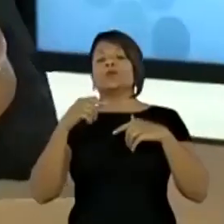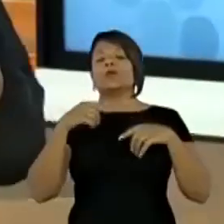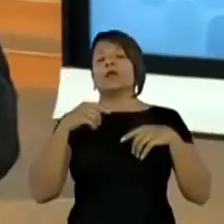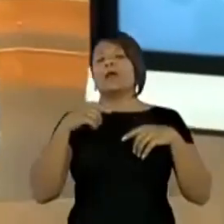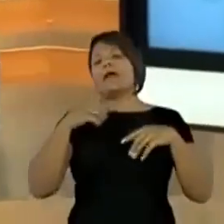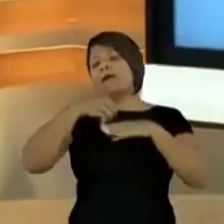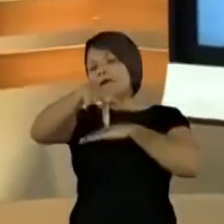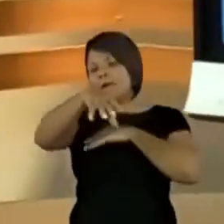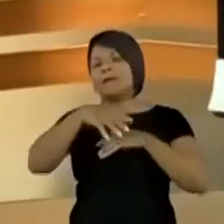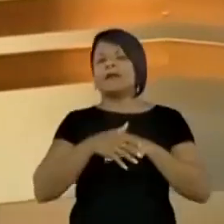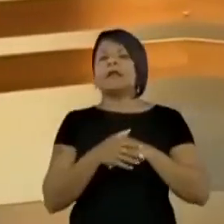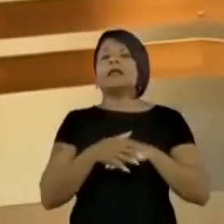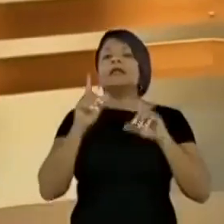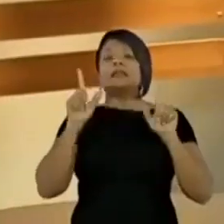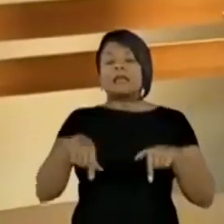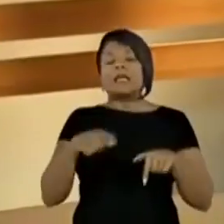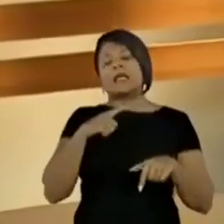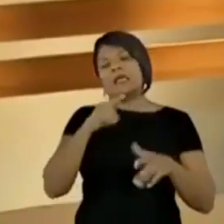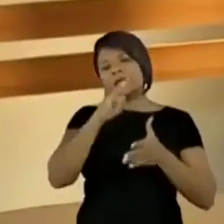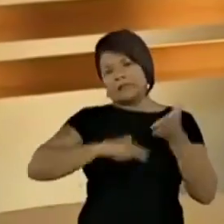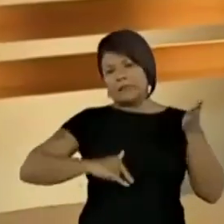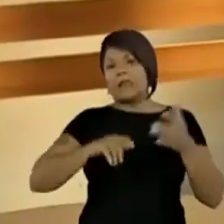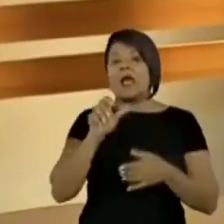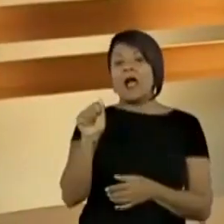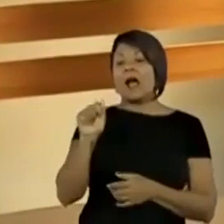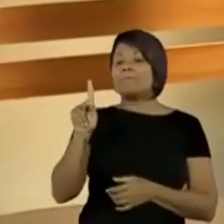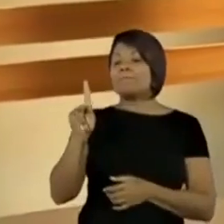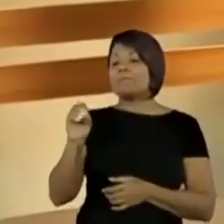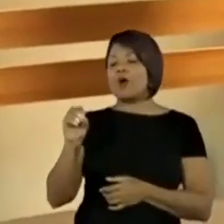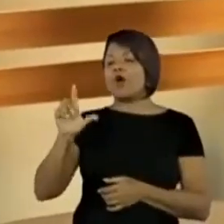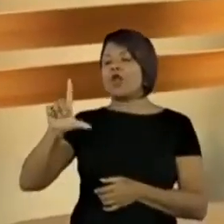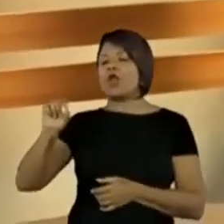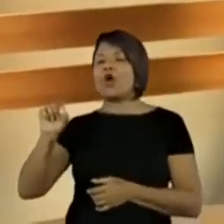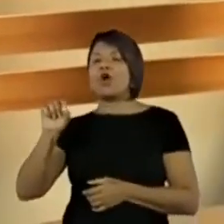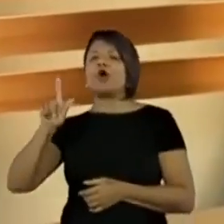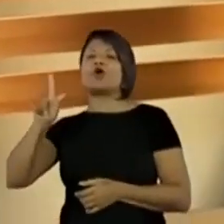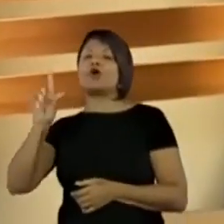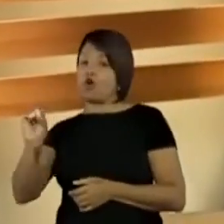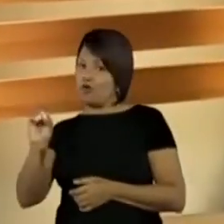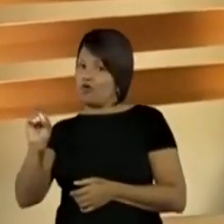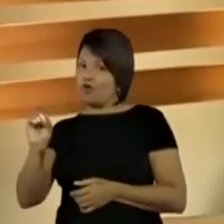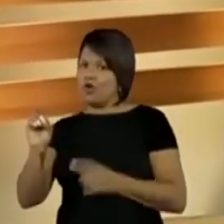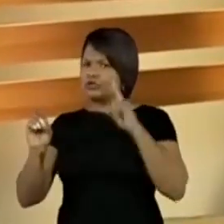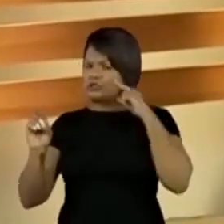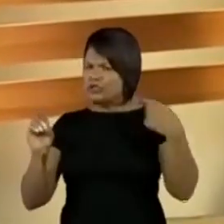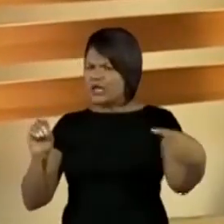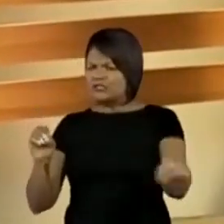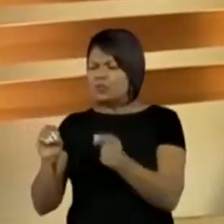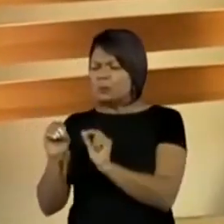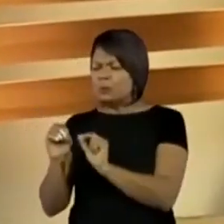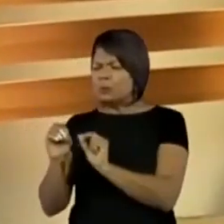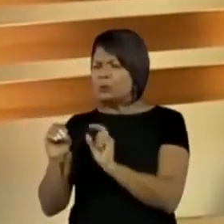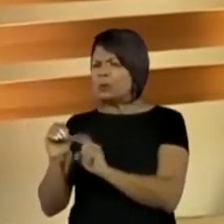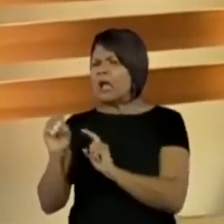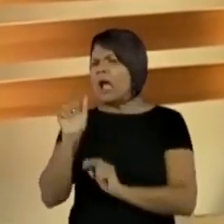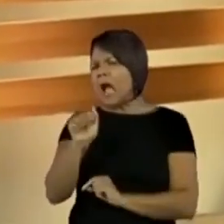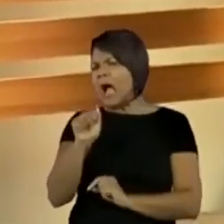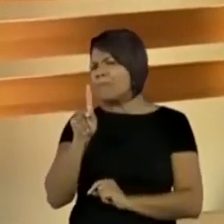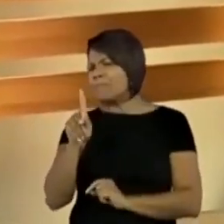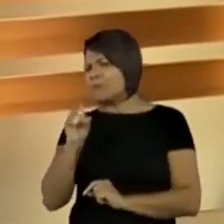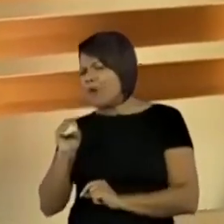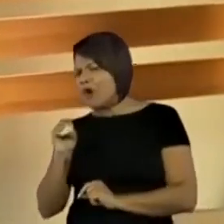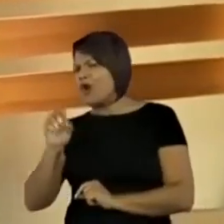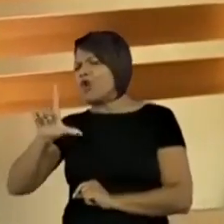chama um apólogo. O que quer dizer um apólogo? Essa palavra que nós não usamos muito no dia a dia, mas ele deu esse nome, ele deu